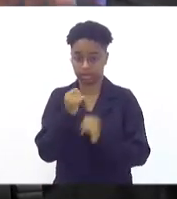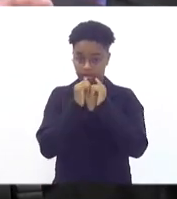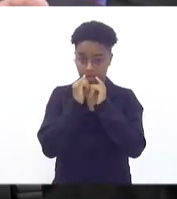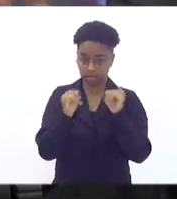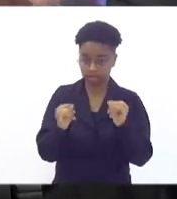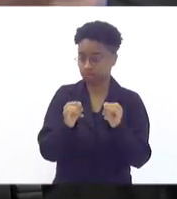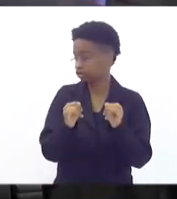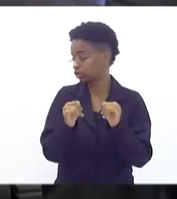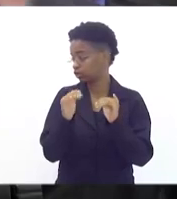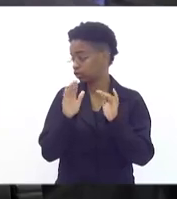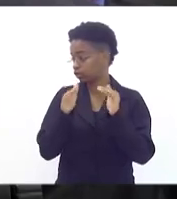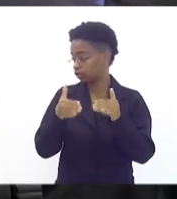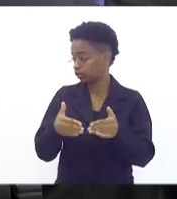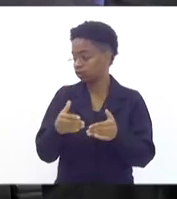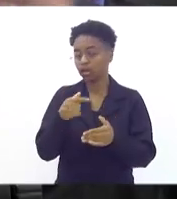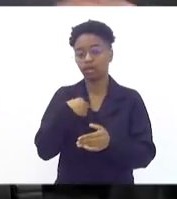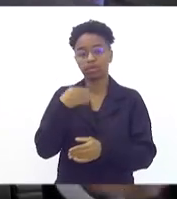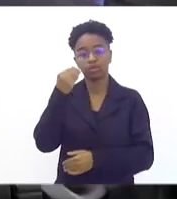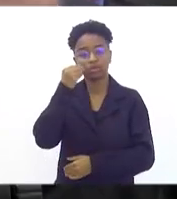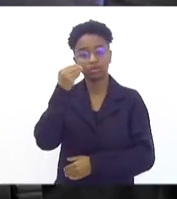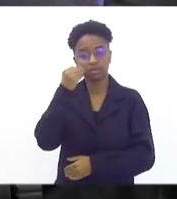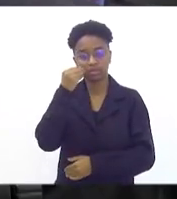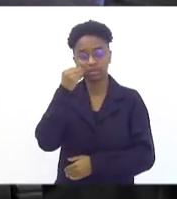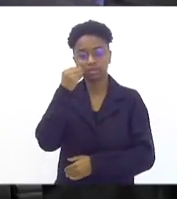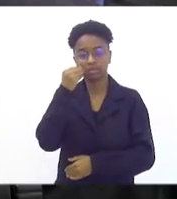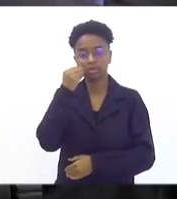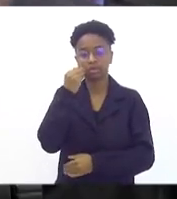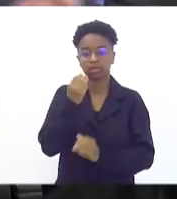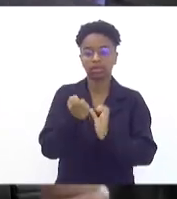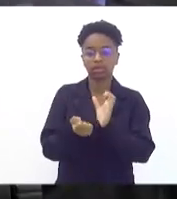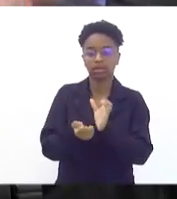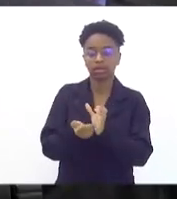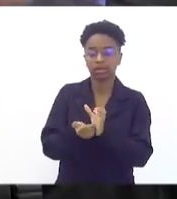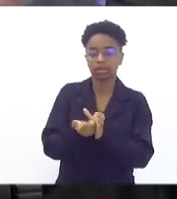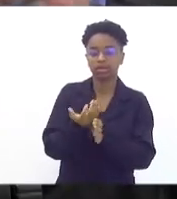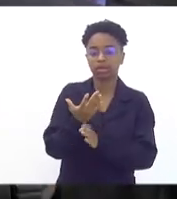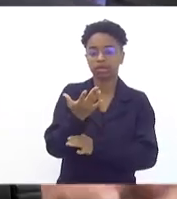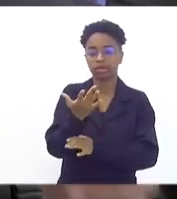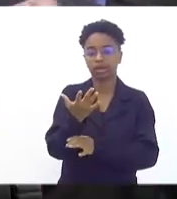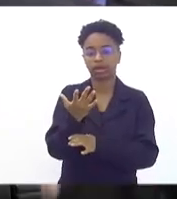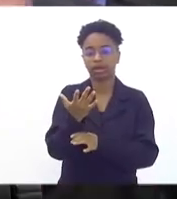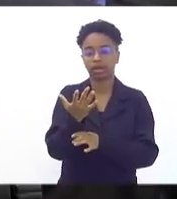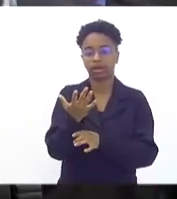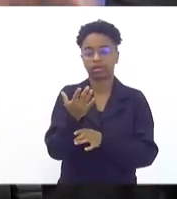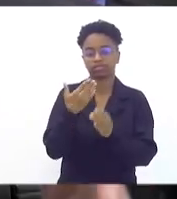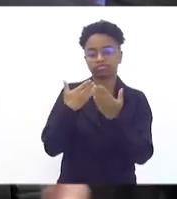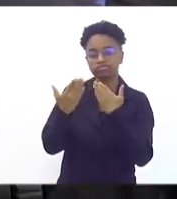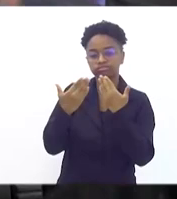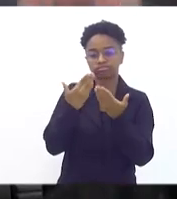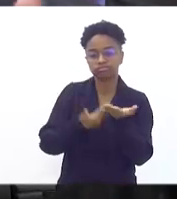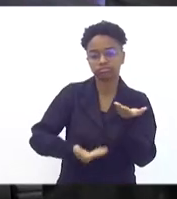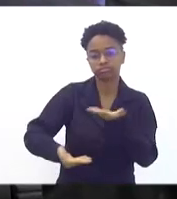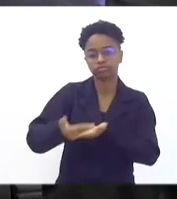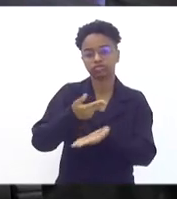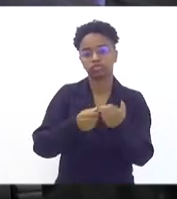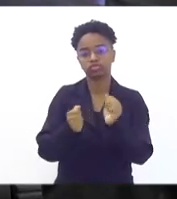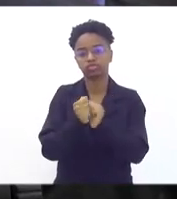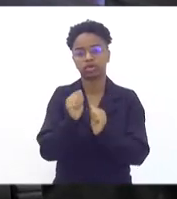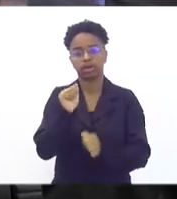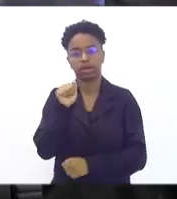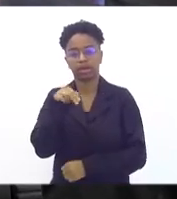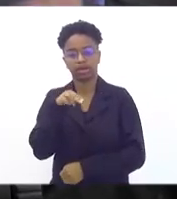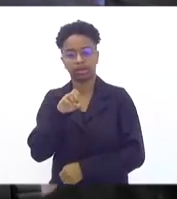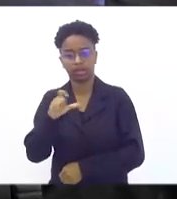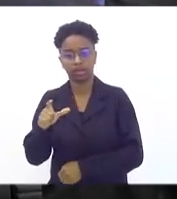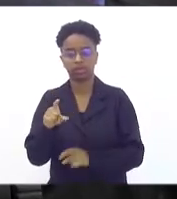dar ênfase a esse trabalho a estabelecer uma linha de direta de diálogo com anel e com o ministério das meninas